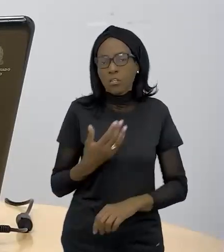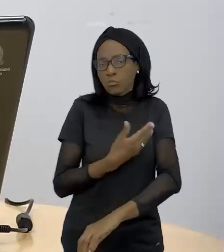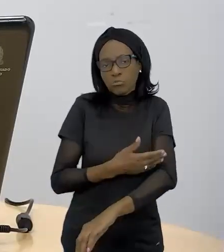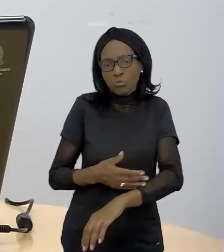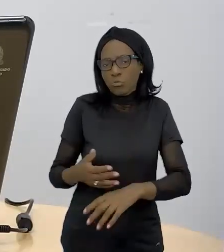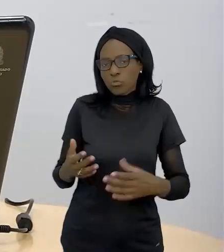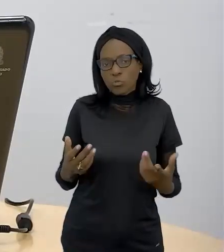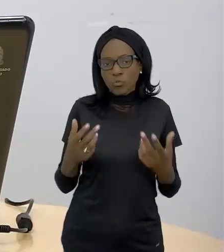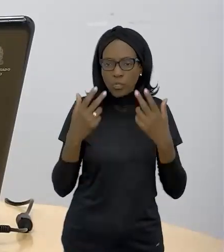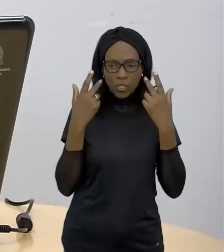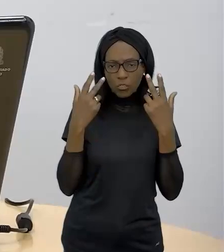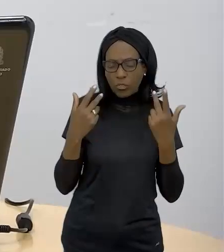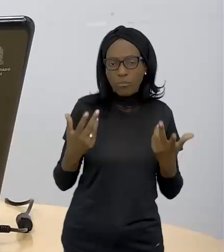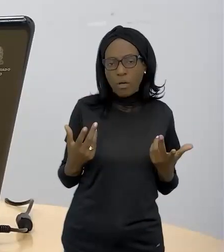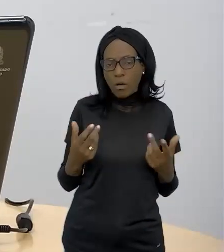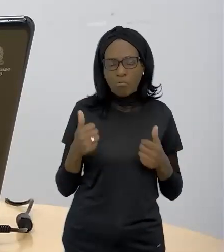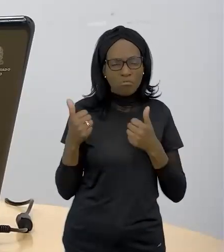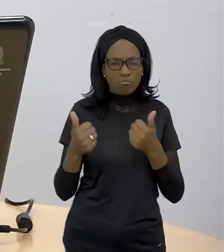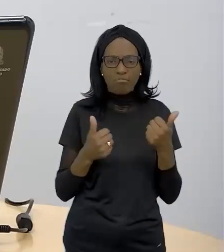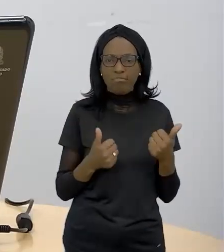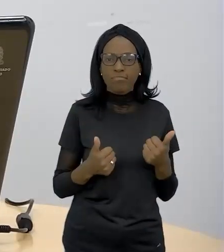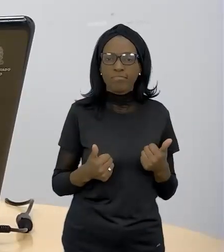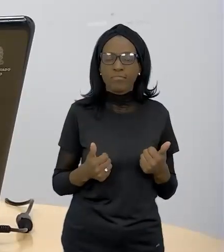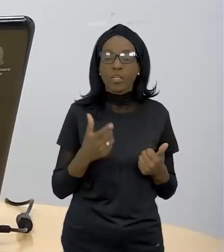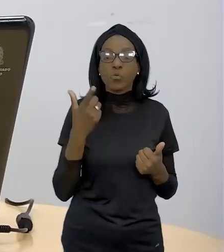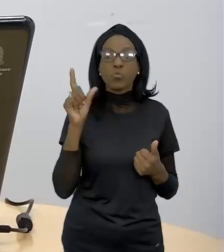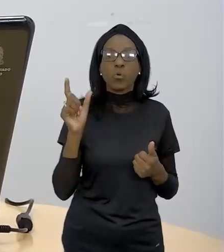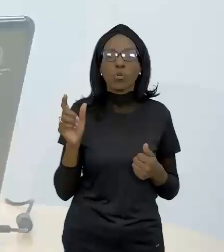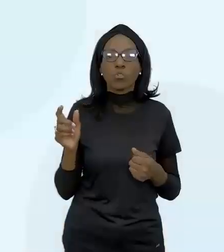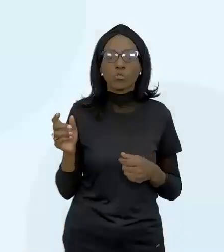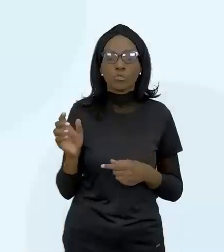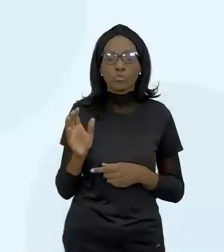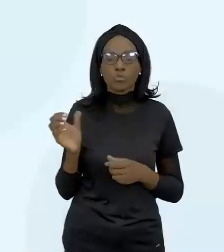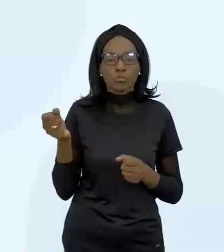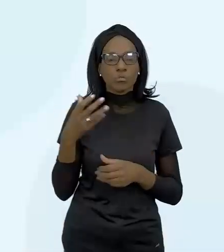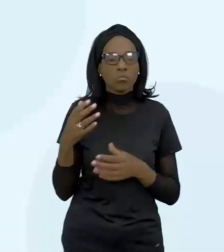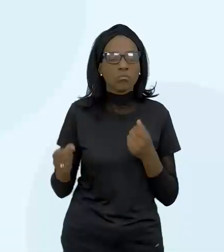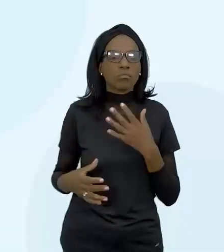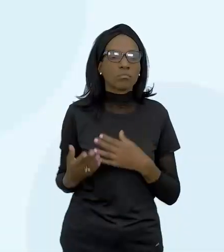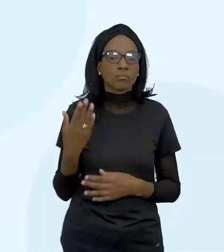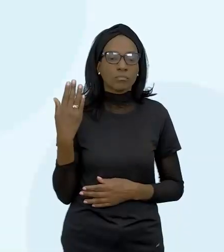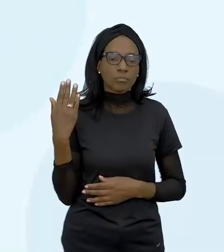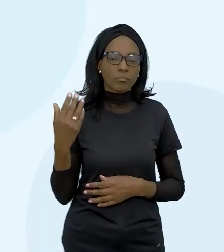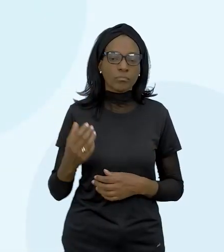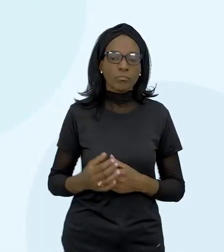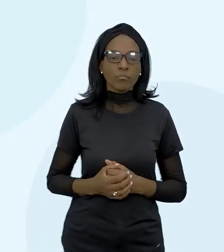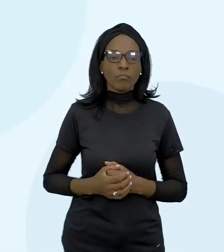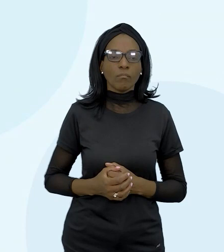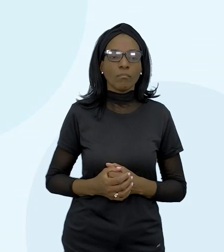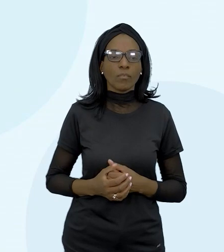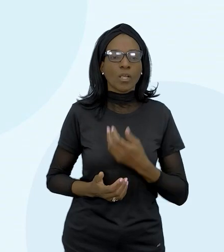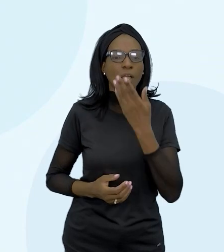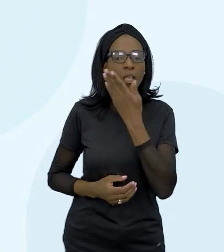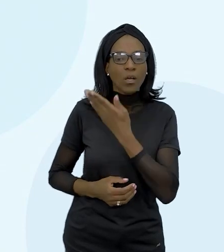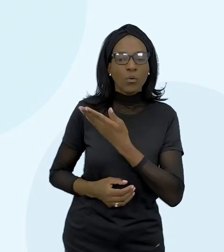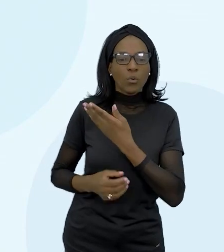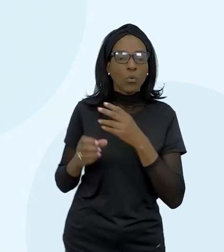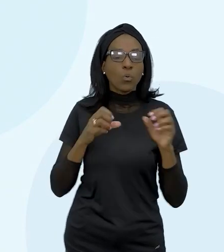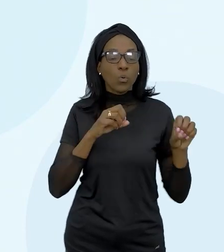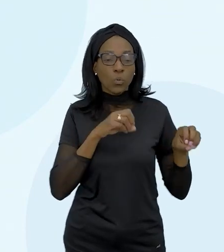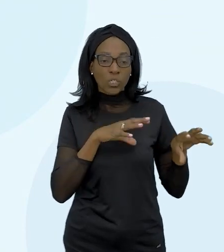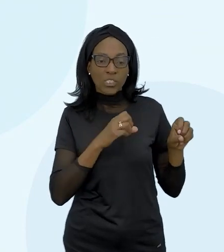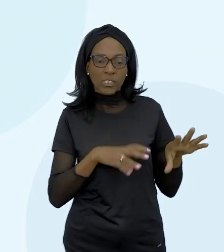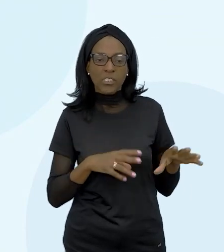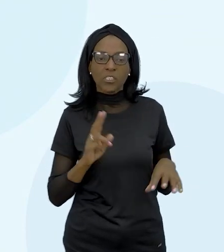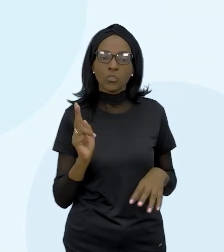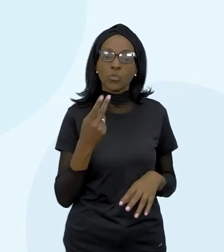bem. Vamos para o próximo slide, por gentileza. Então, no ensino híbrido,